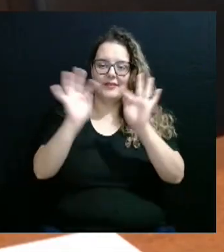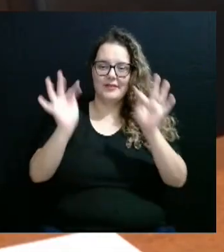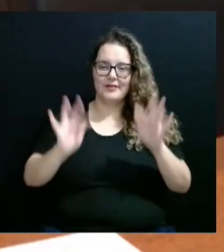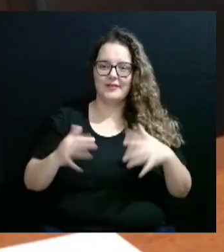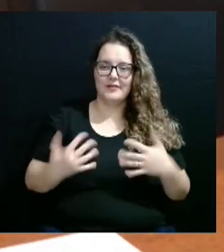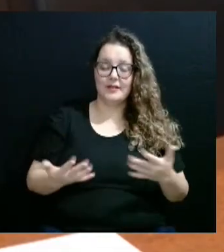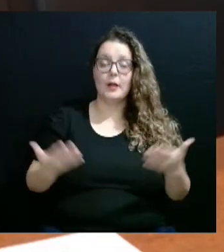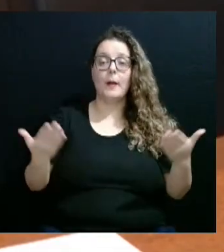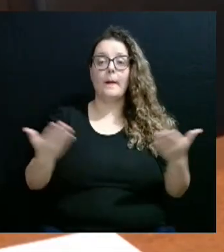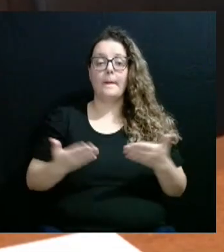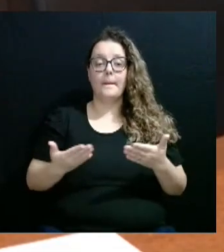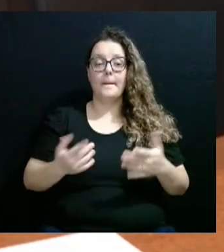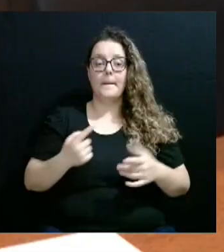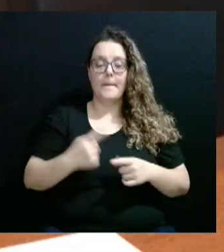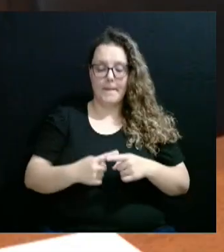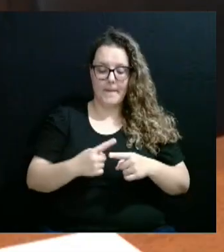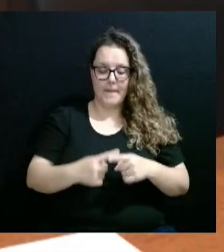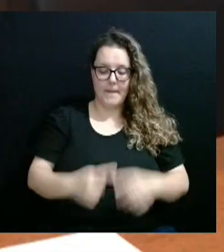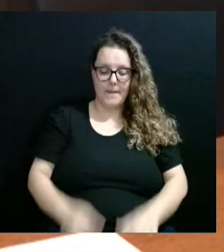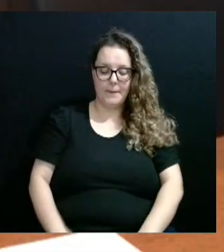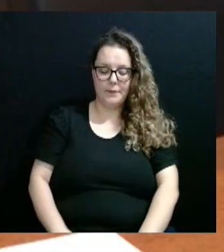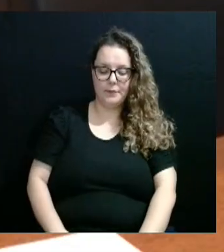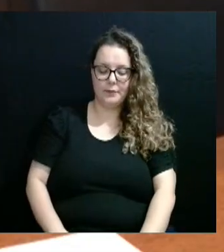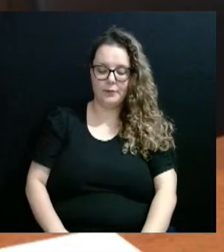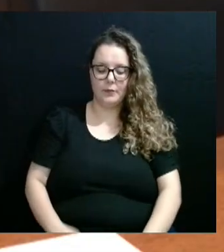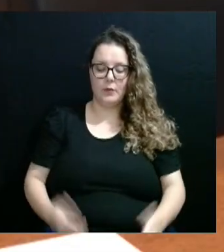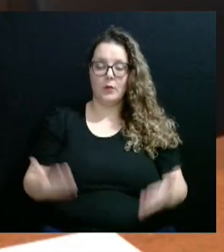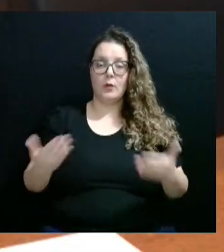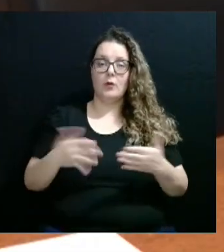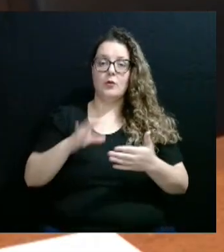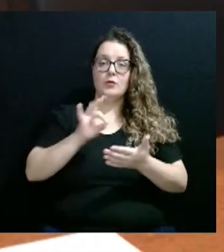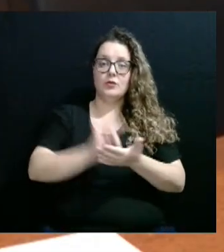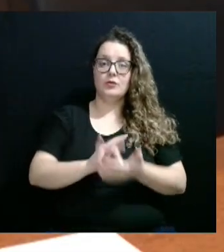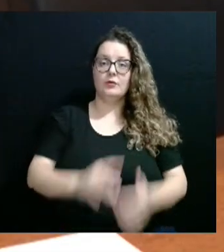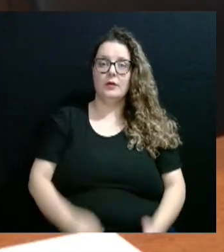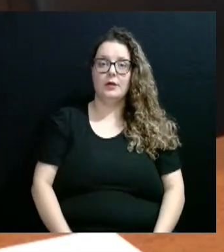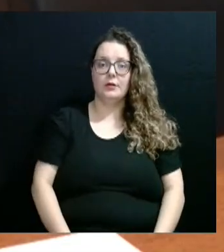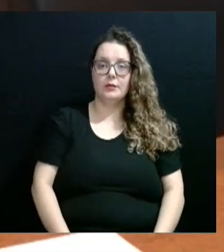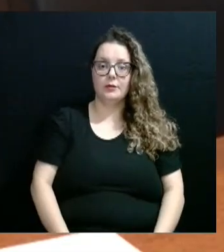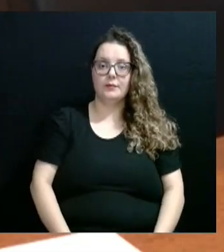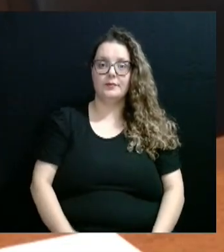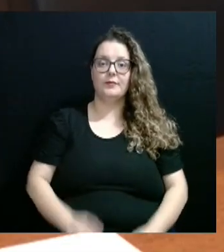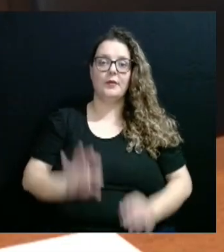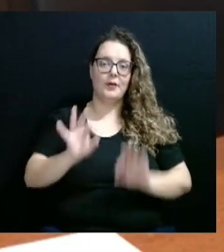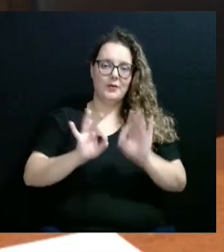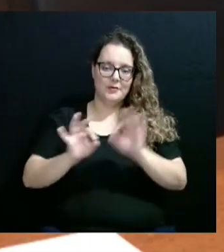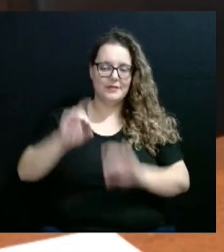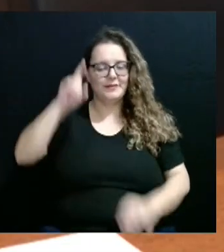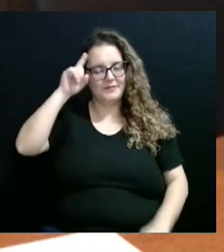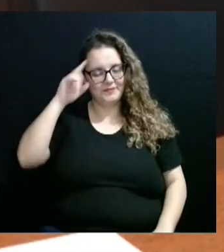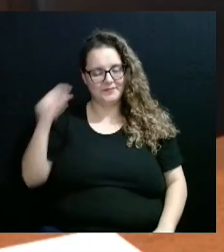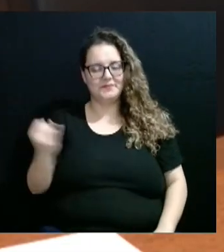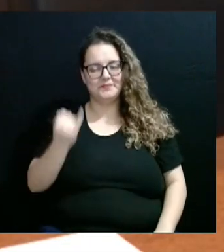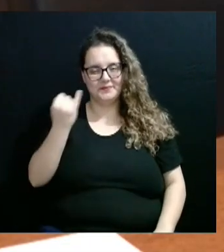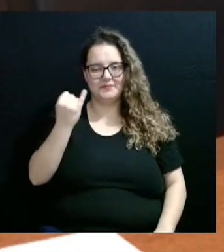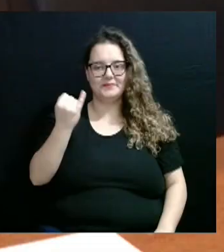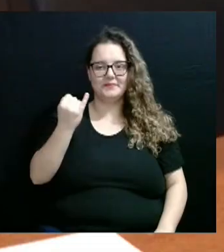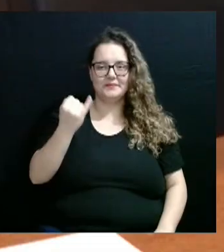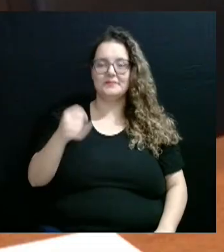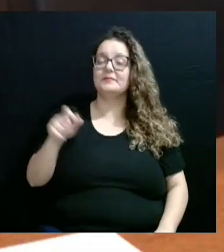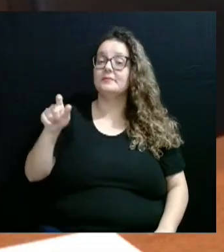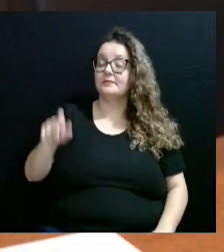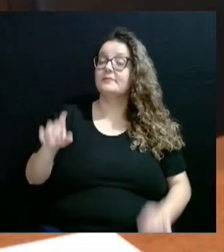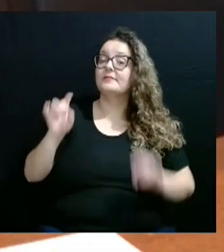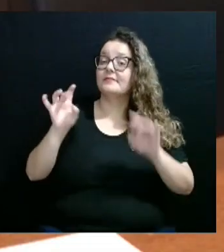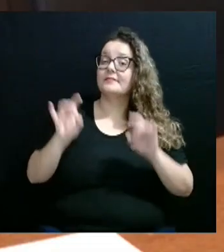gente, de fato, organizou um dia importante com a presença de uma pessoa muito especial para nós